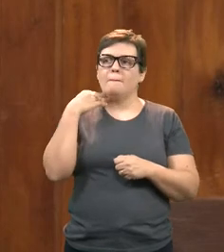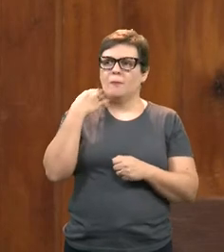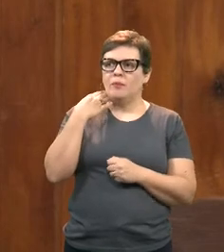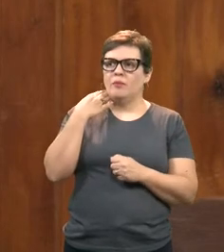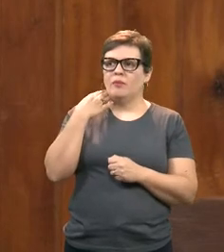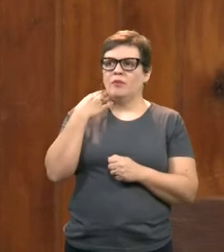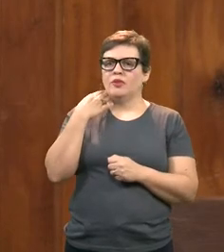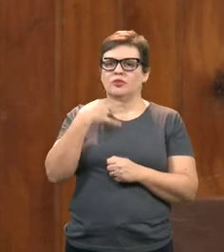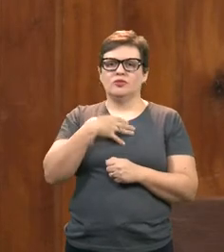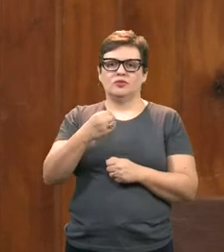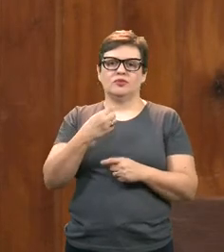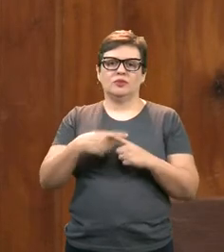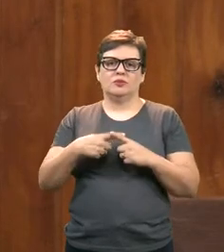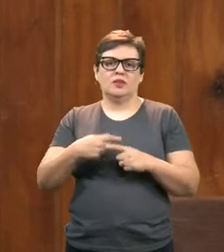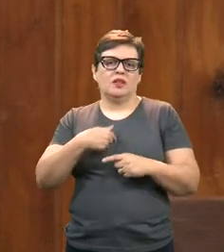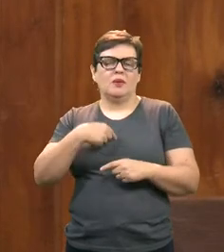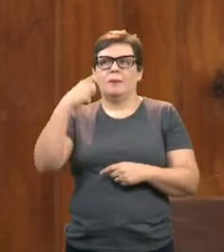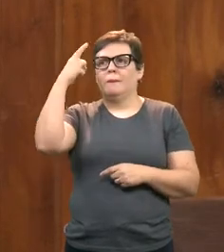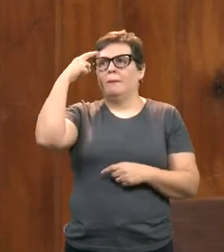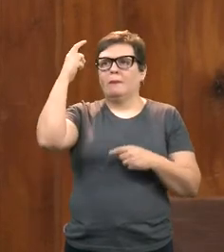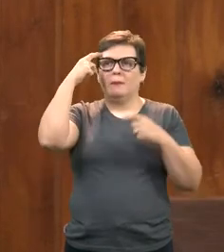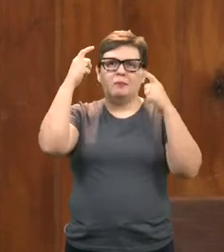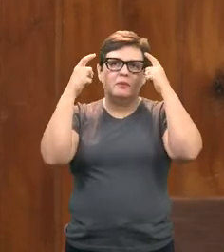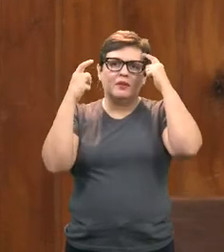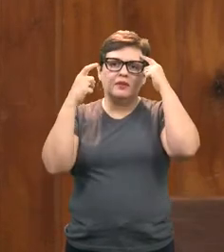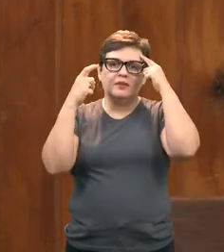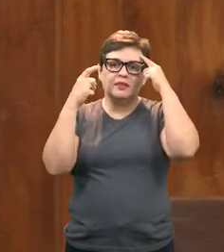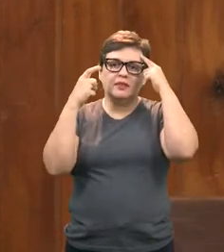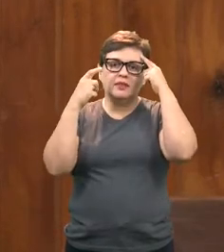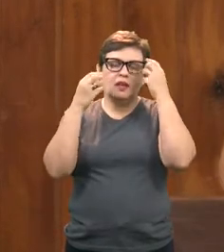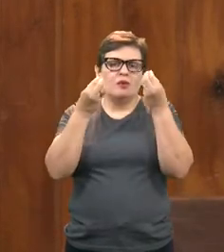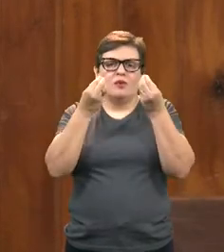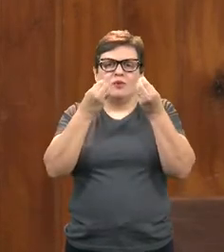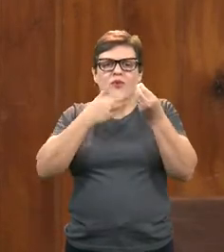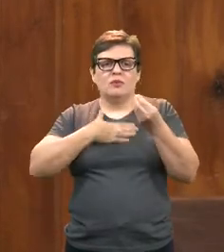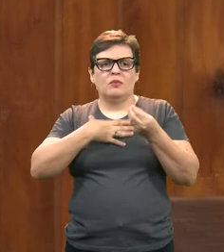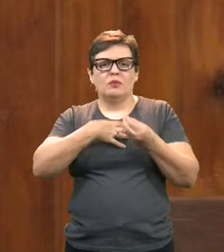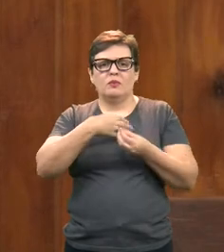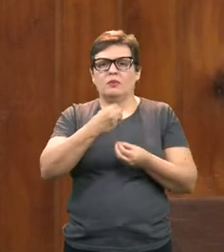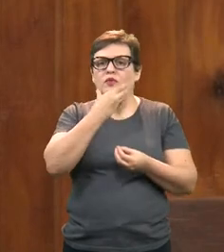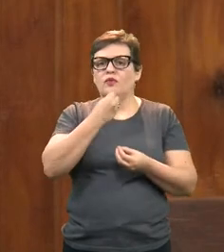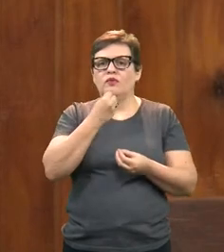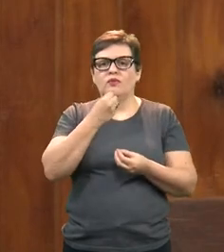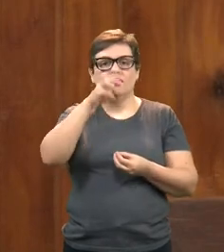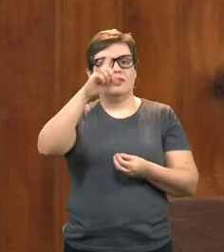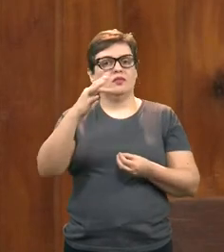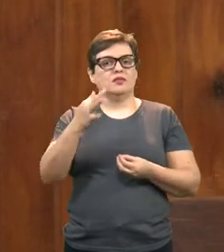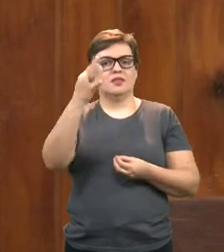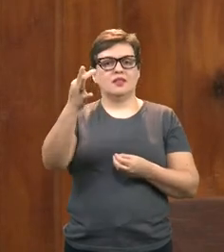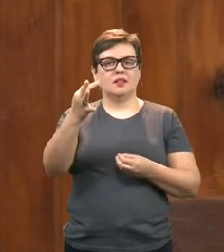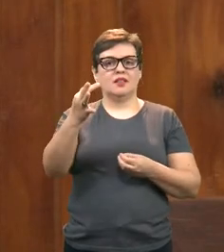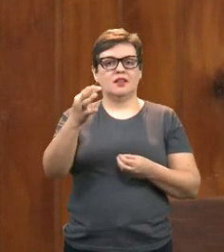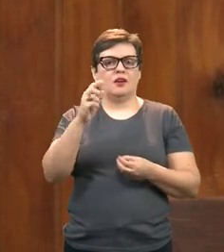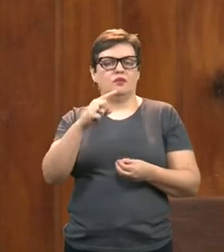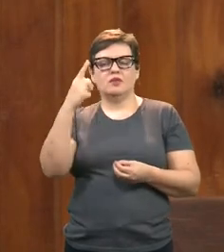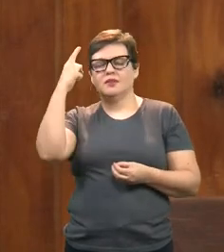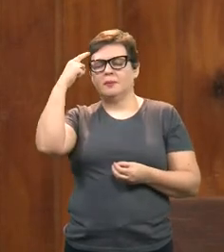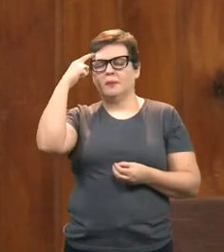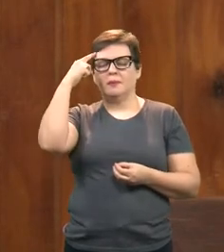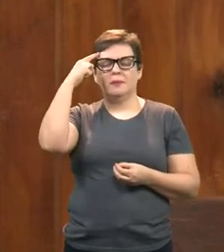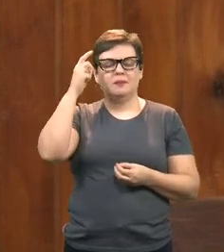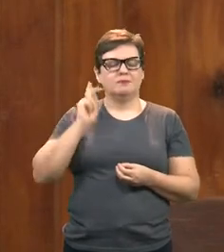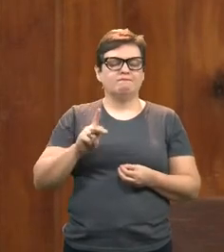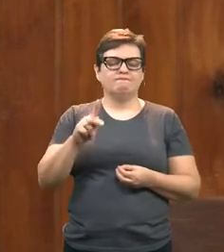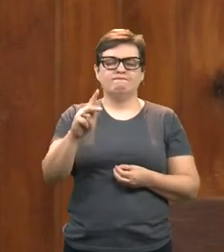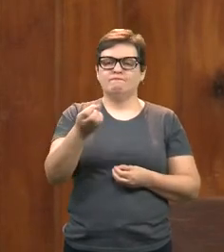filho. Porque quando você tem um filho, você idealiza ele das melhores maneiras conceituadas